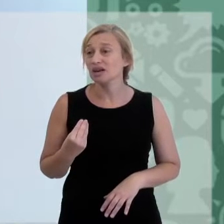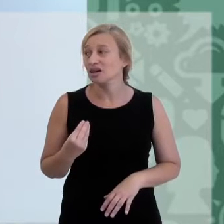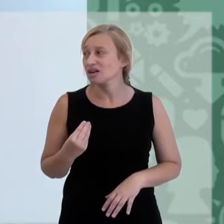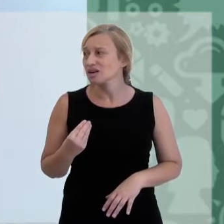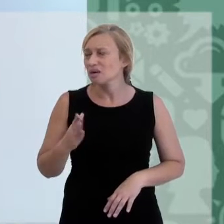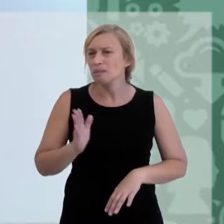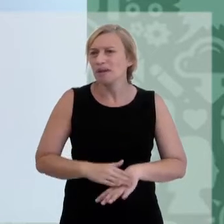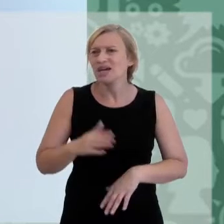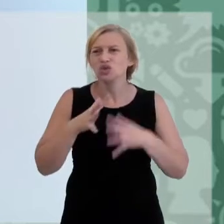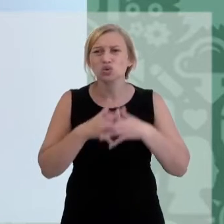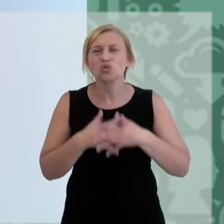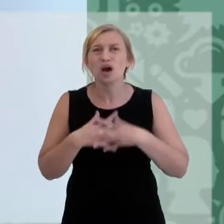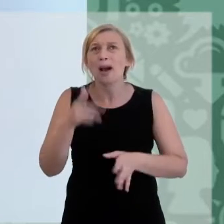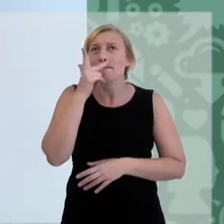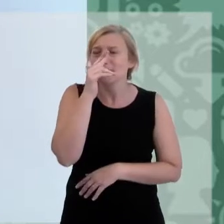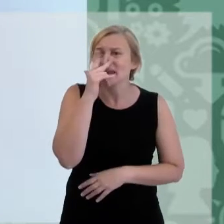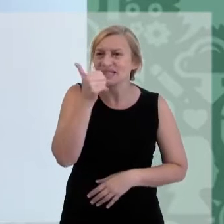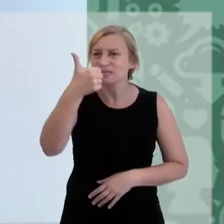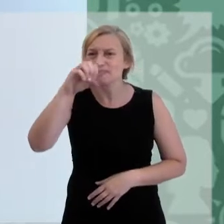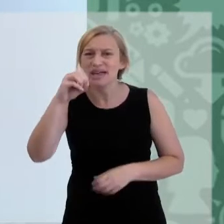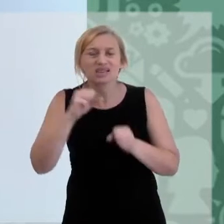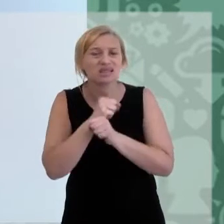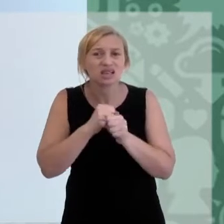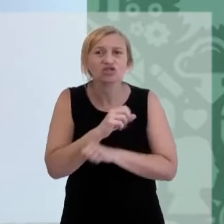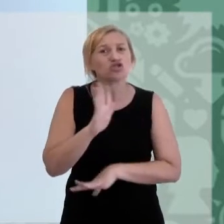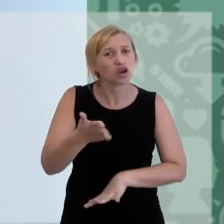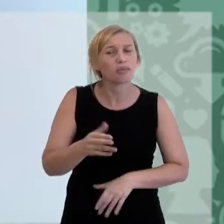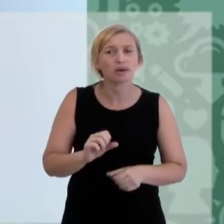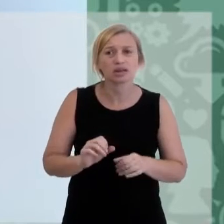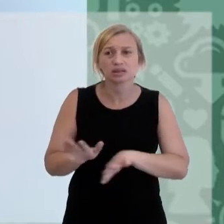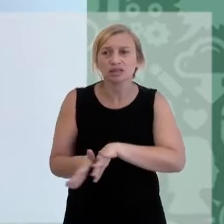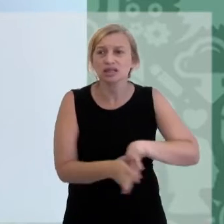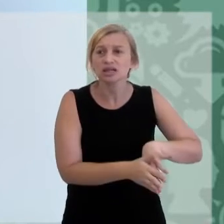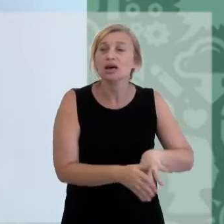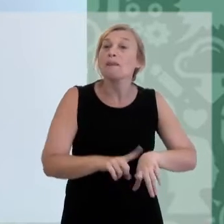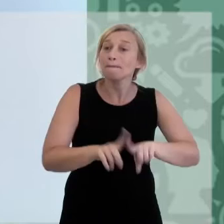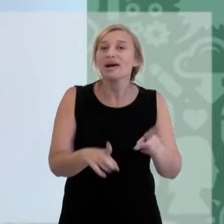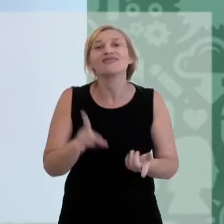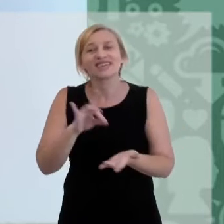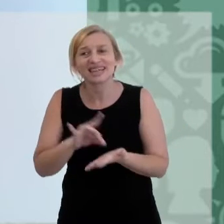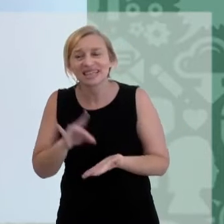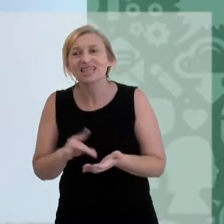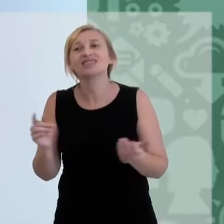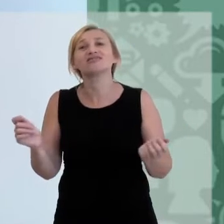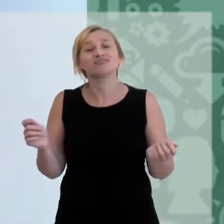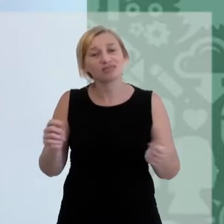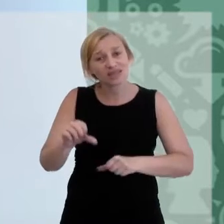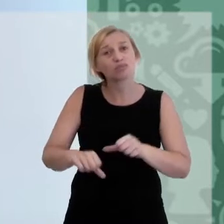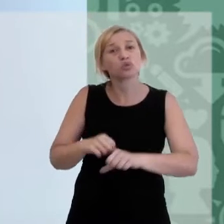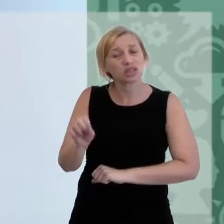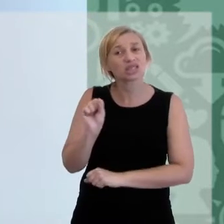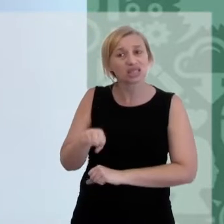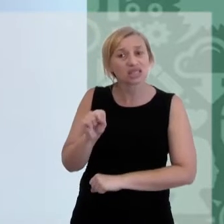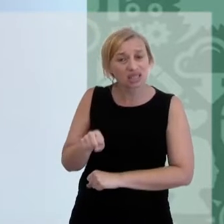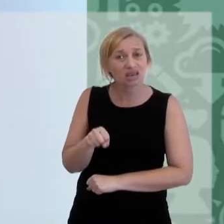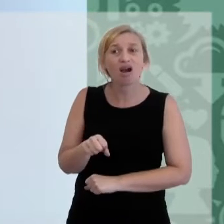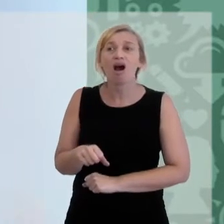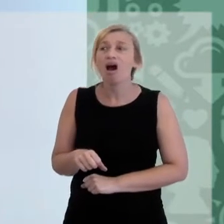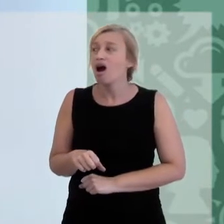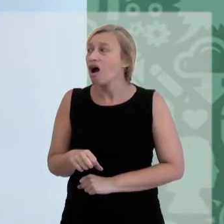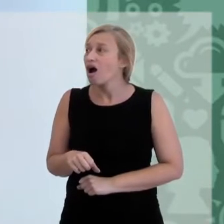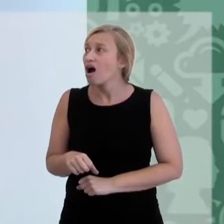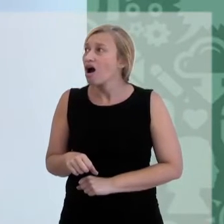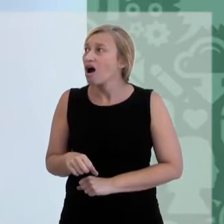mais intensa, parece que passaram 10 anos em 2 anos. Então, teve realmente essa potencializada e